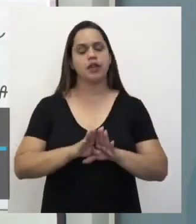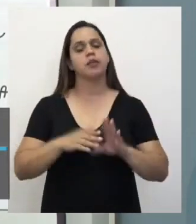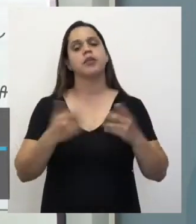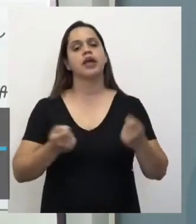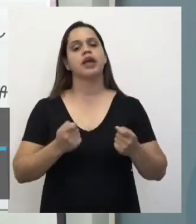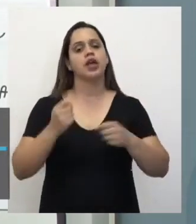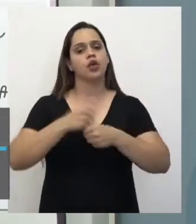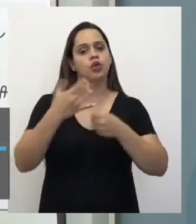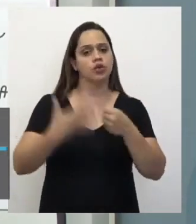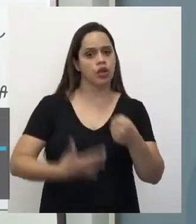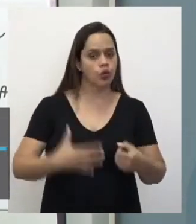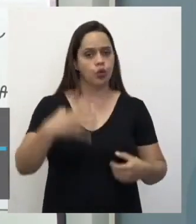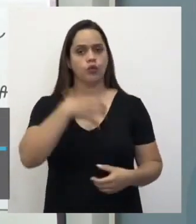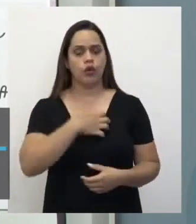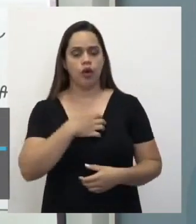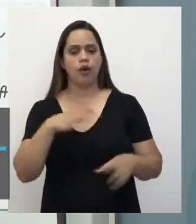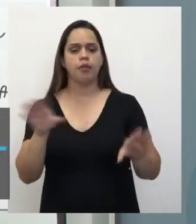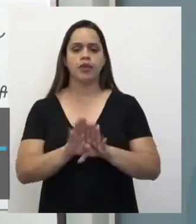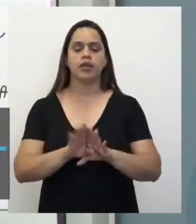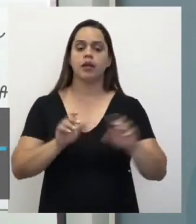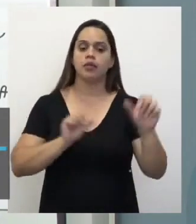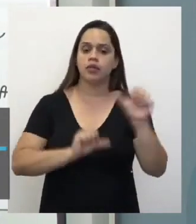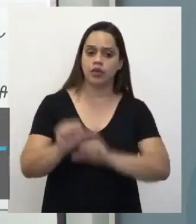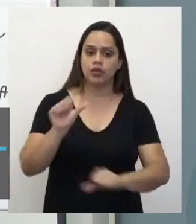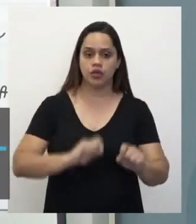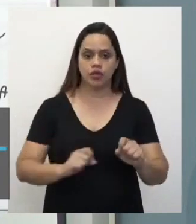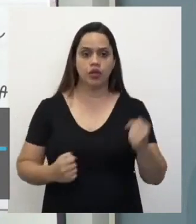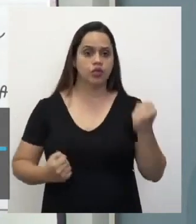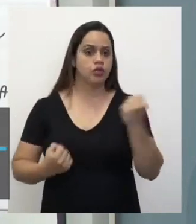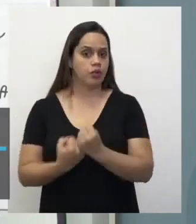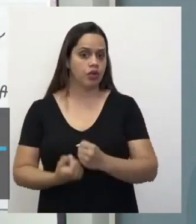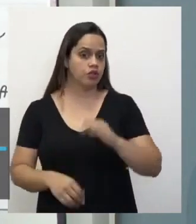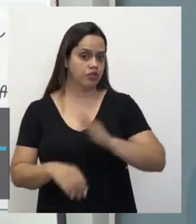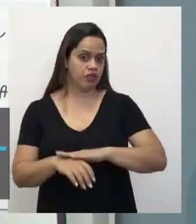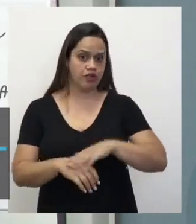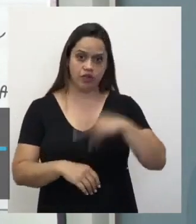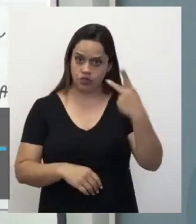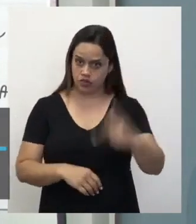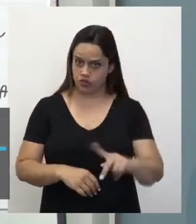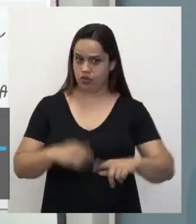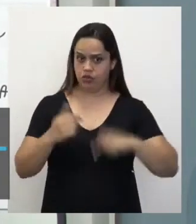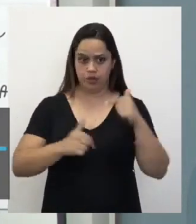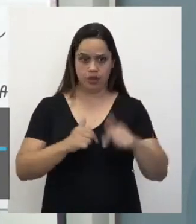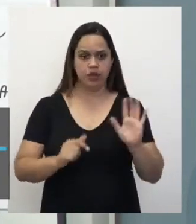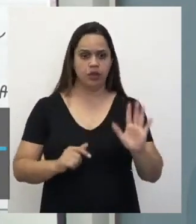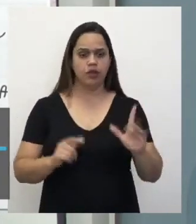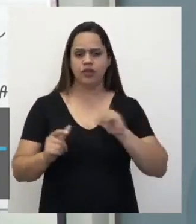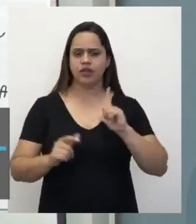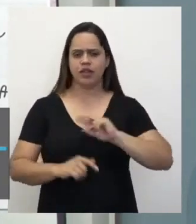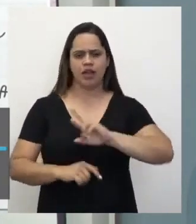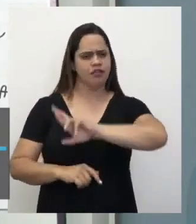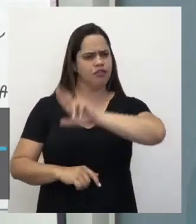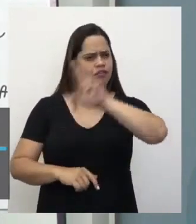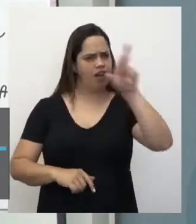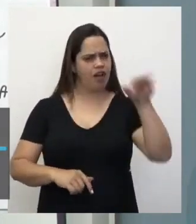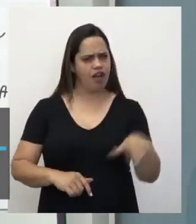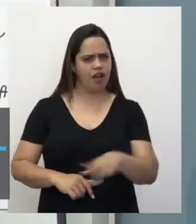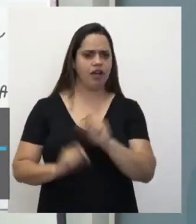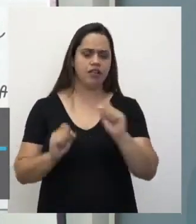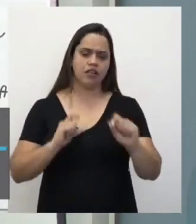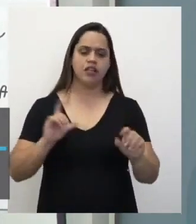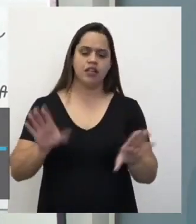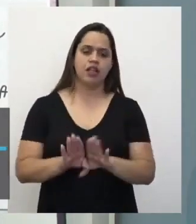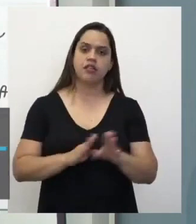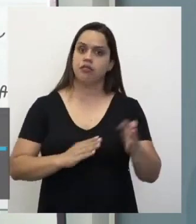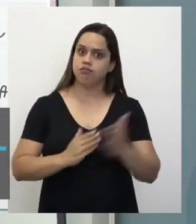Ruptura em relação ao suporte que você utiliza para fazer sua obra, enfim. Você tem rupturas em várias partes. E uma das gerações